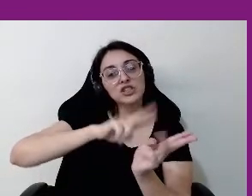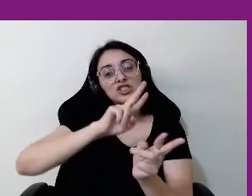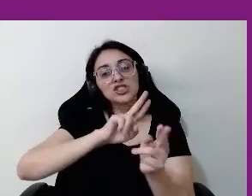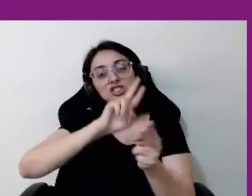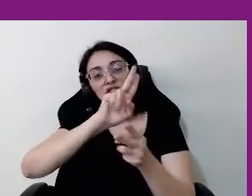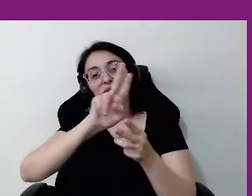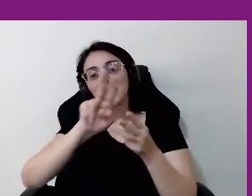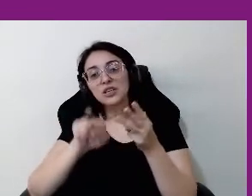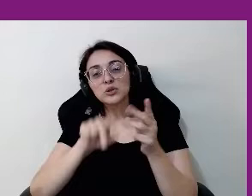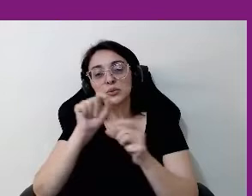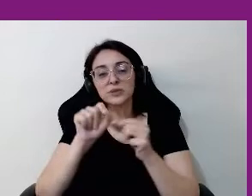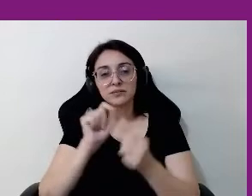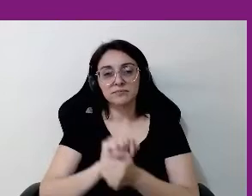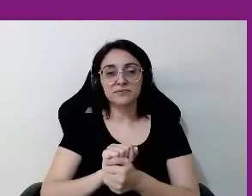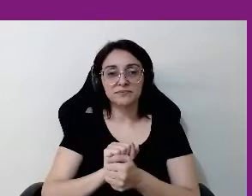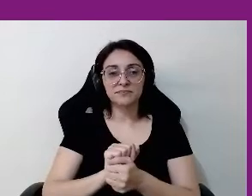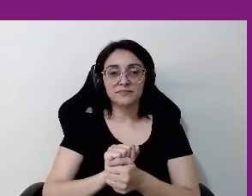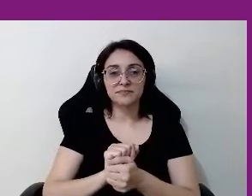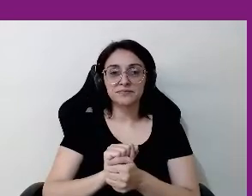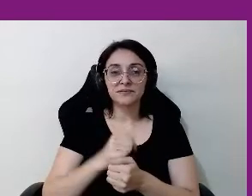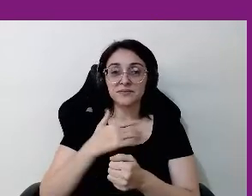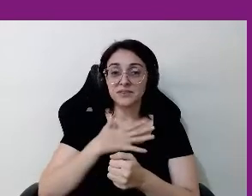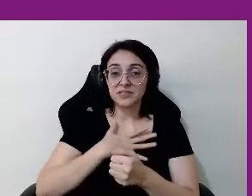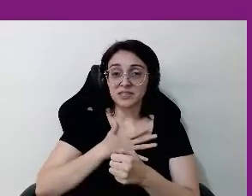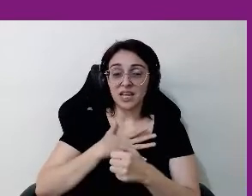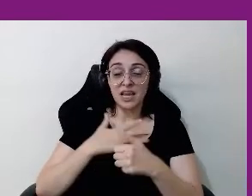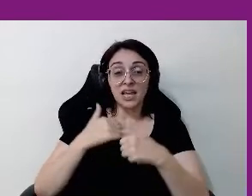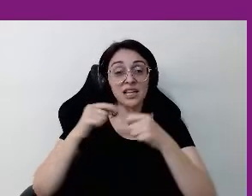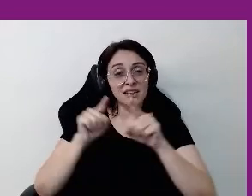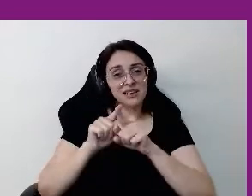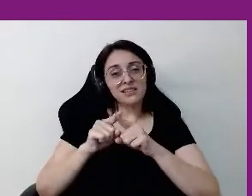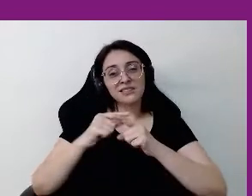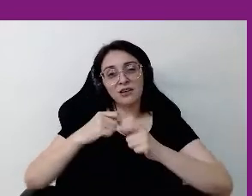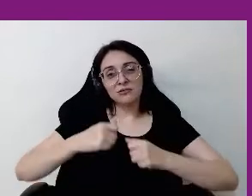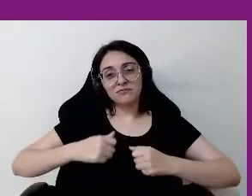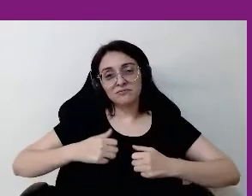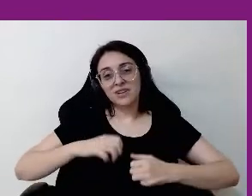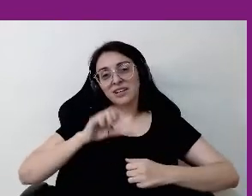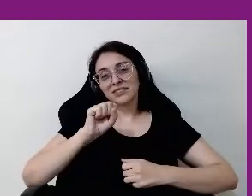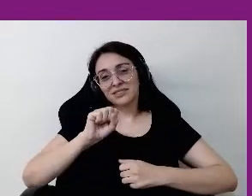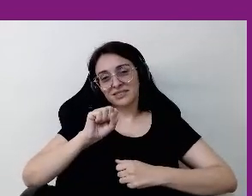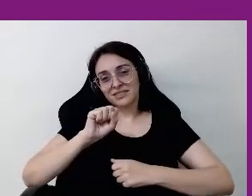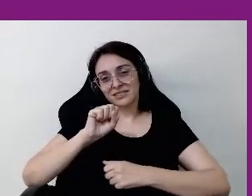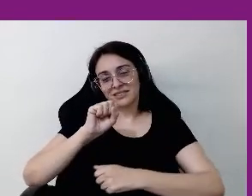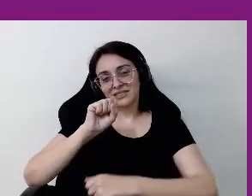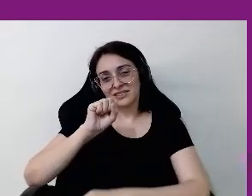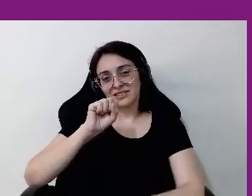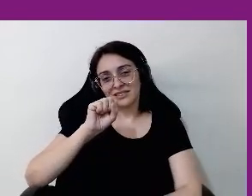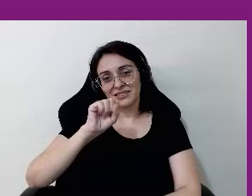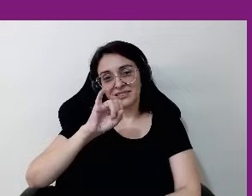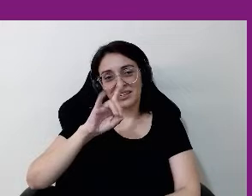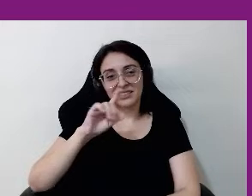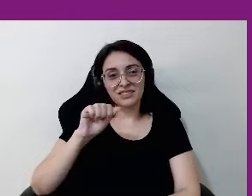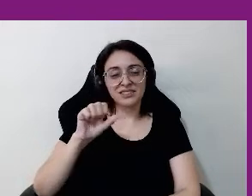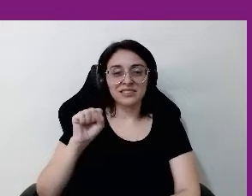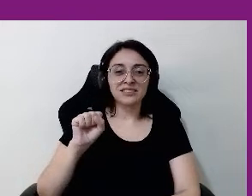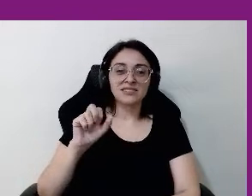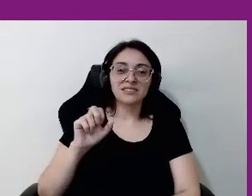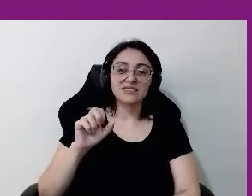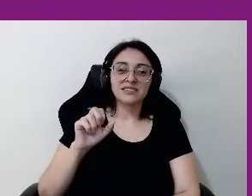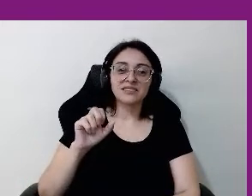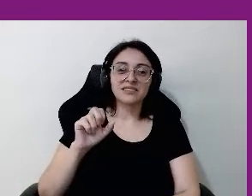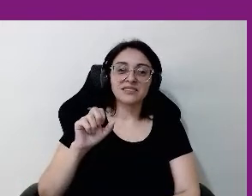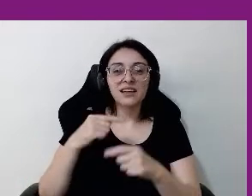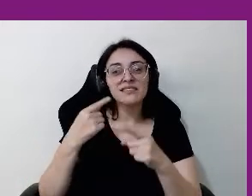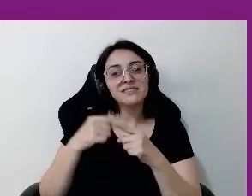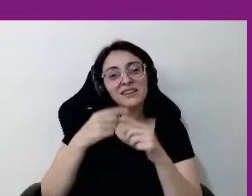diferença. Então, a síndrome de desconforto respiratório agudo, né, como todo mundo sabe, em 2022 ela continua